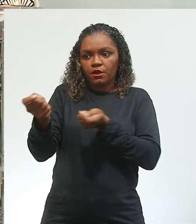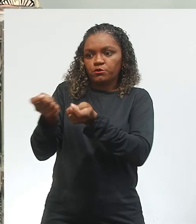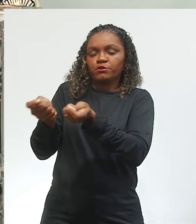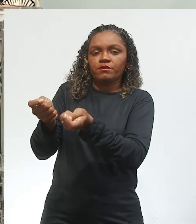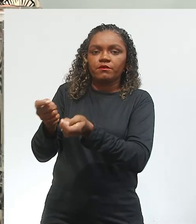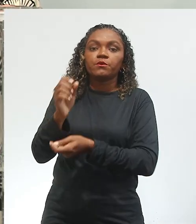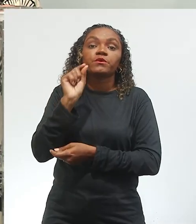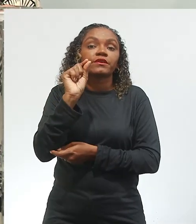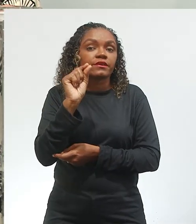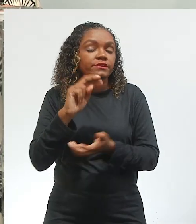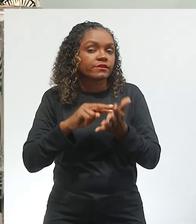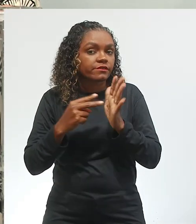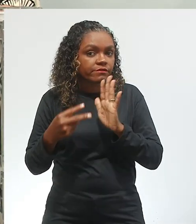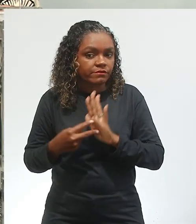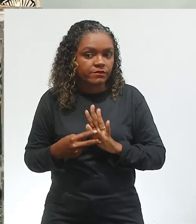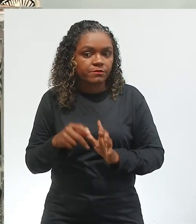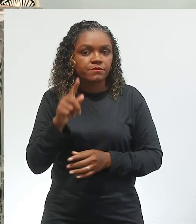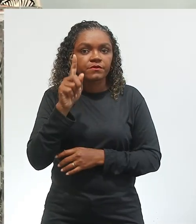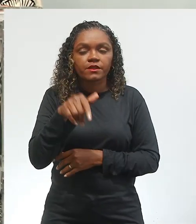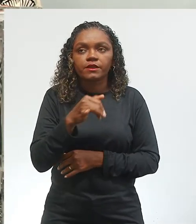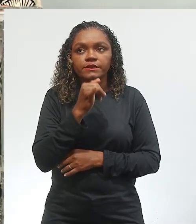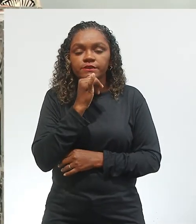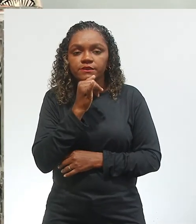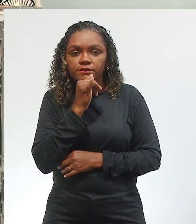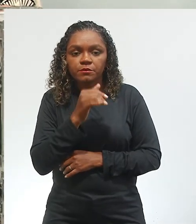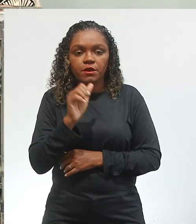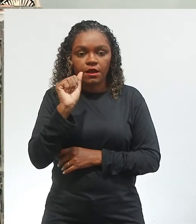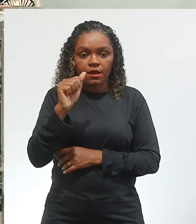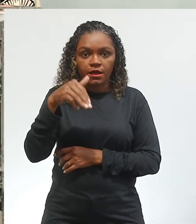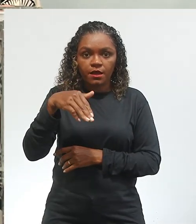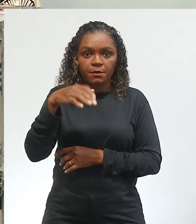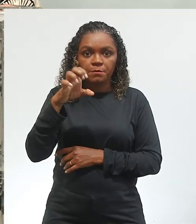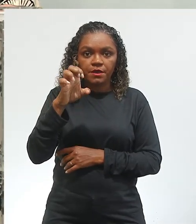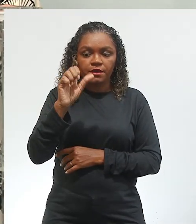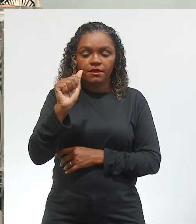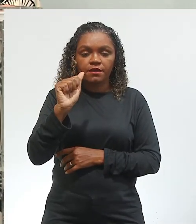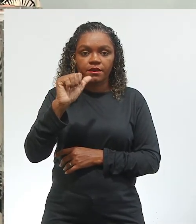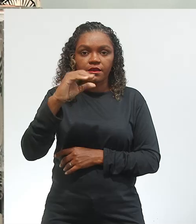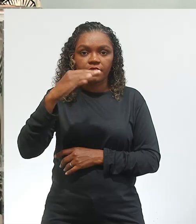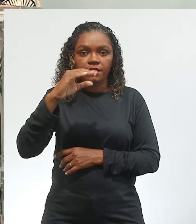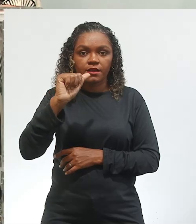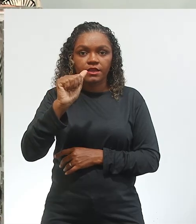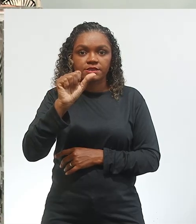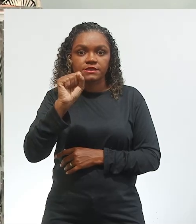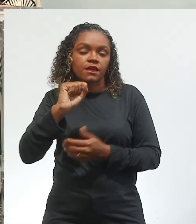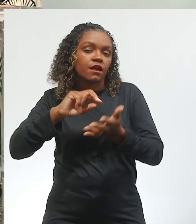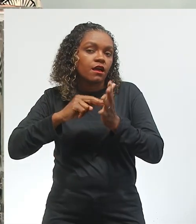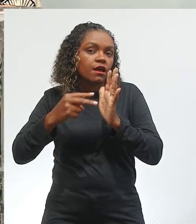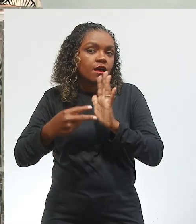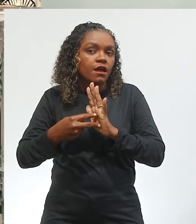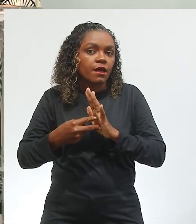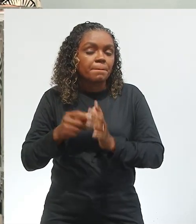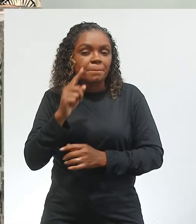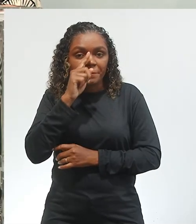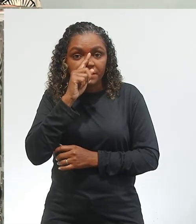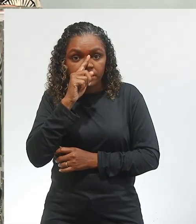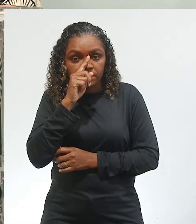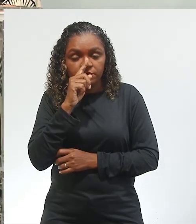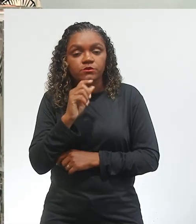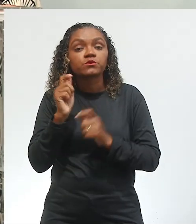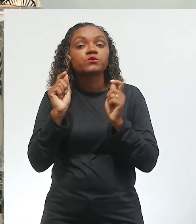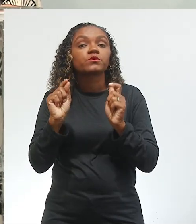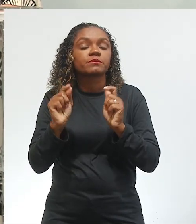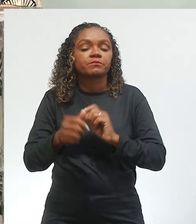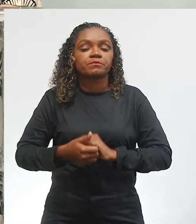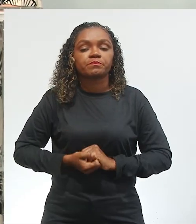controle, que estão realmente ameaçando, por isso esse nome ameaça, que estão ameaçando a gente